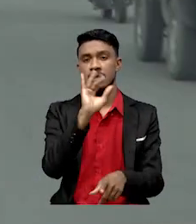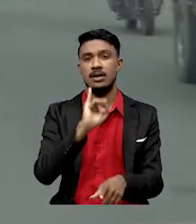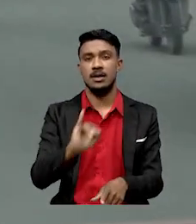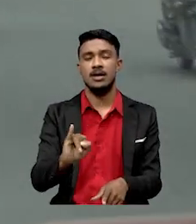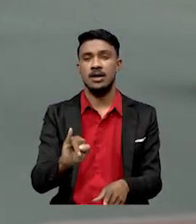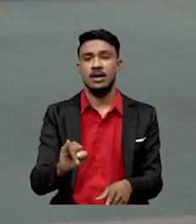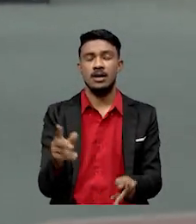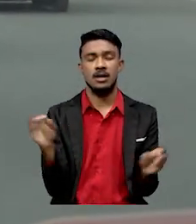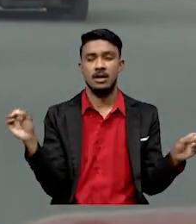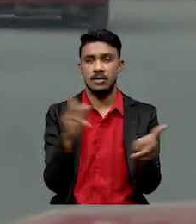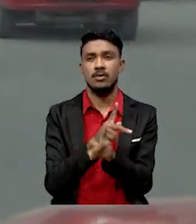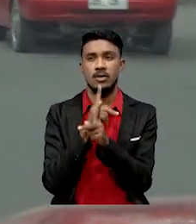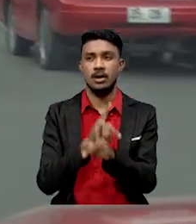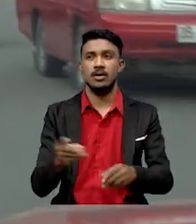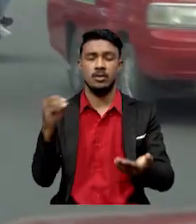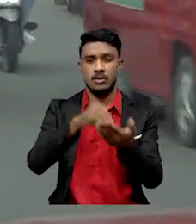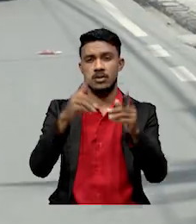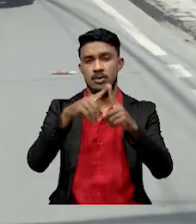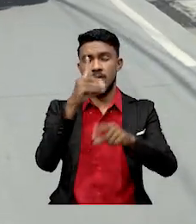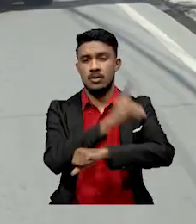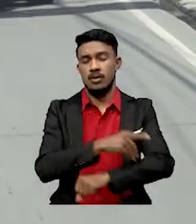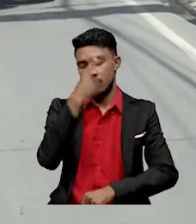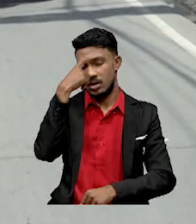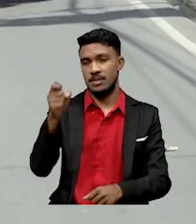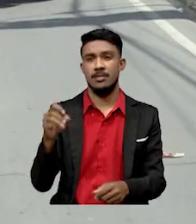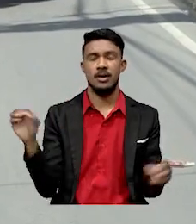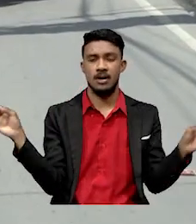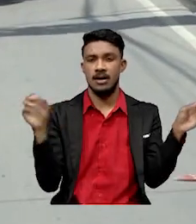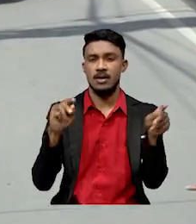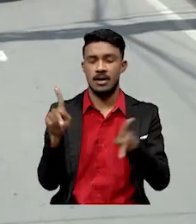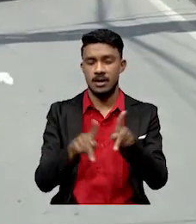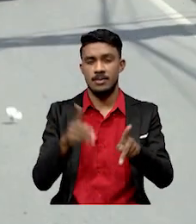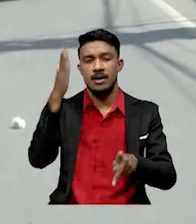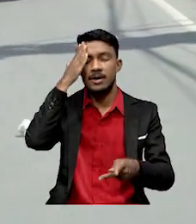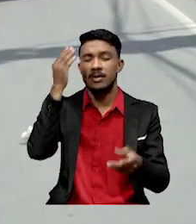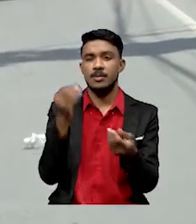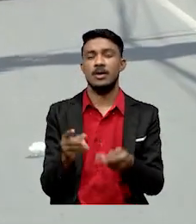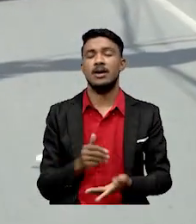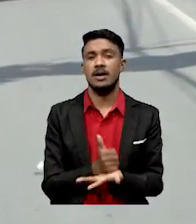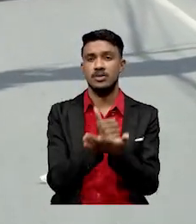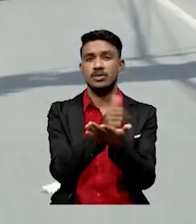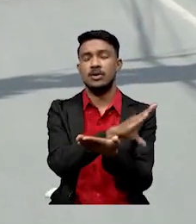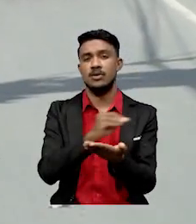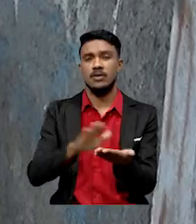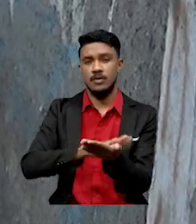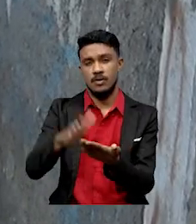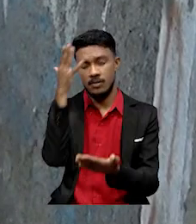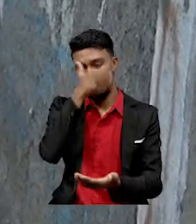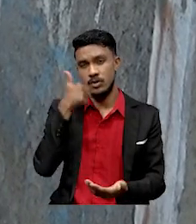queda estou em lorong. Tamba falta consciência usi comunidade sirarasik, ore contribui ba cidade da nebe furak no mosh.